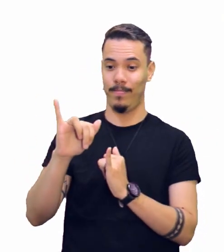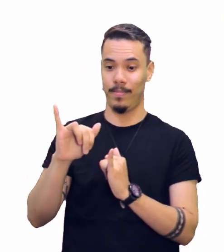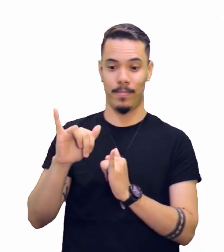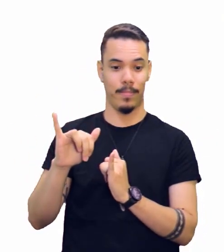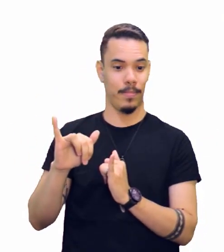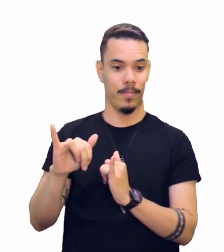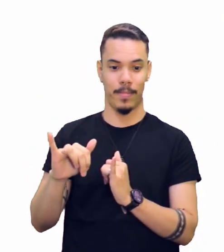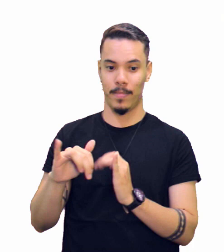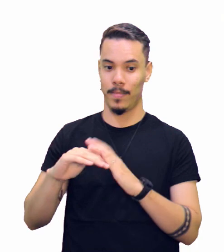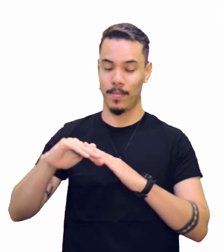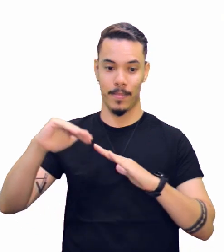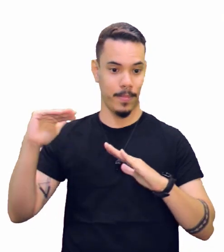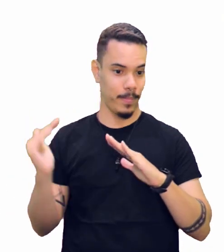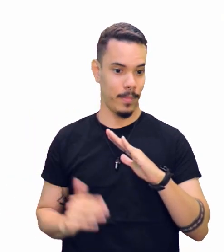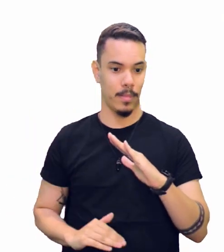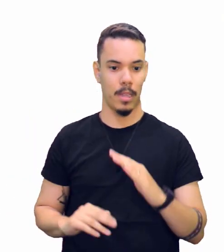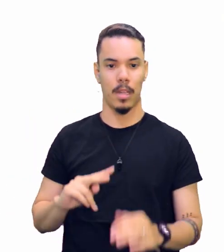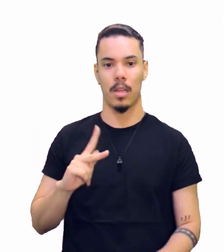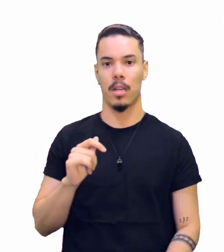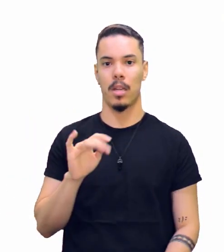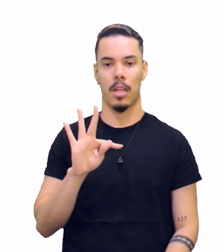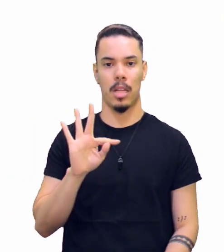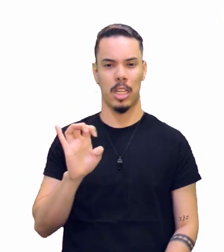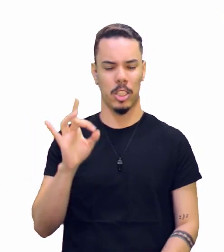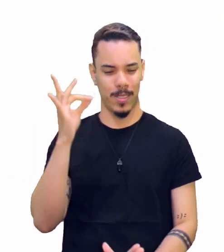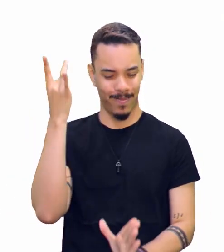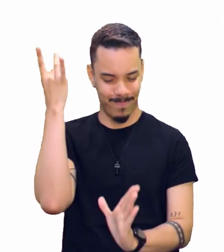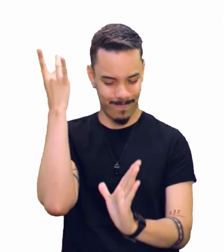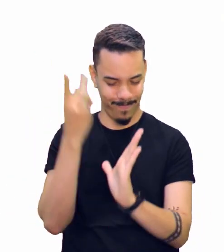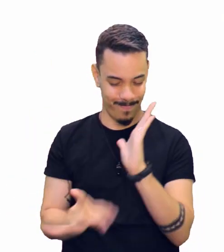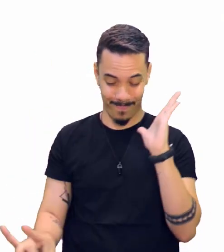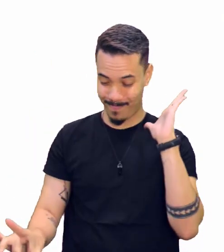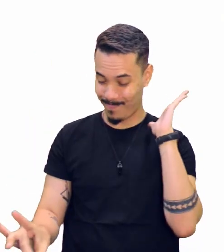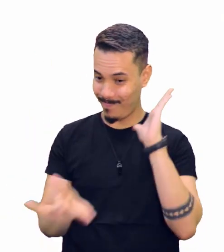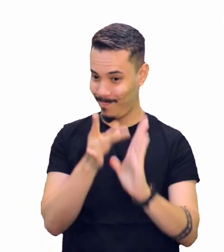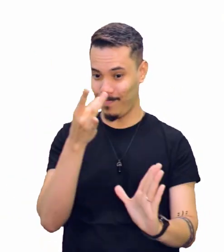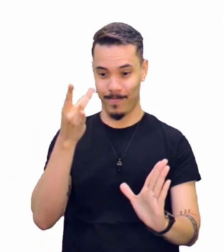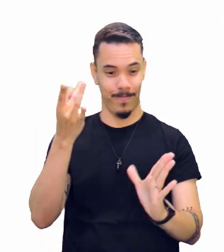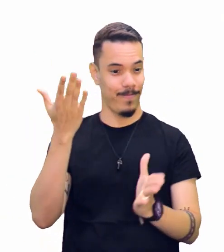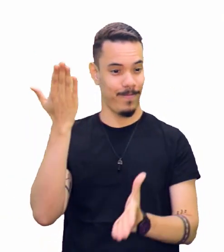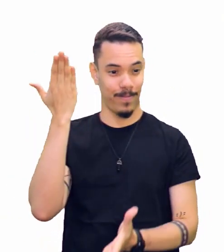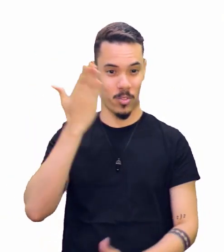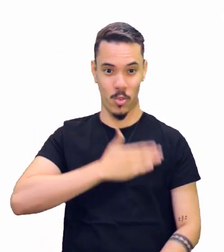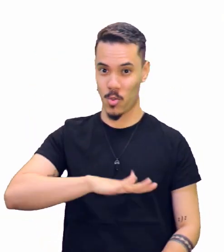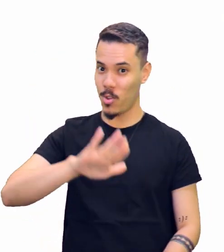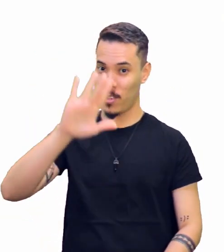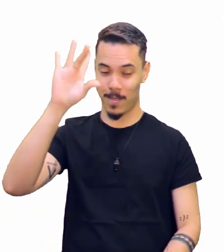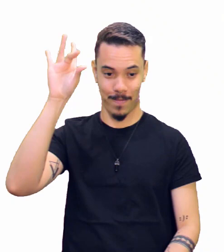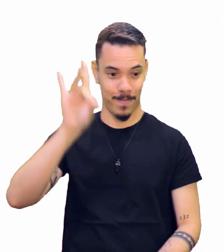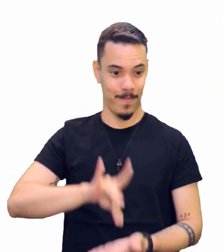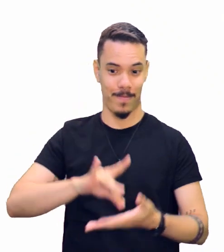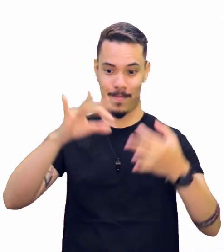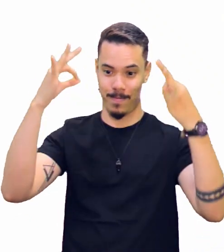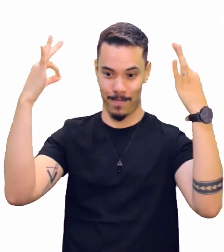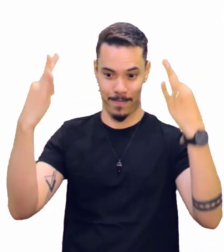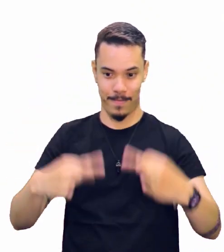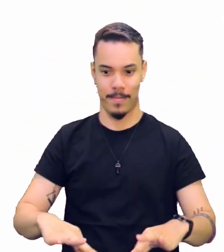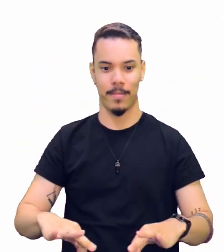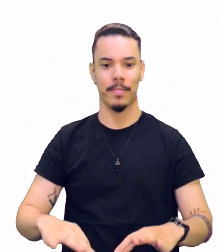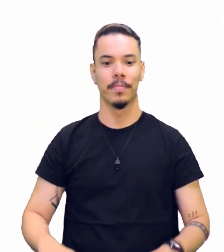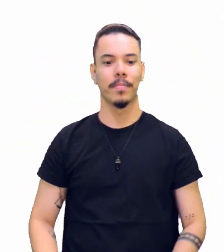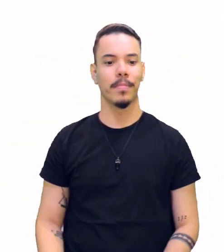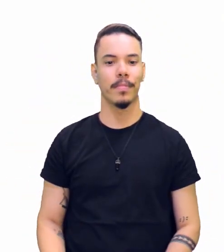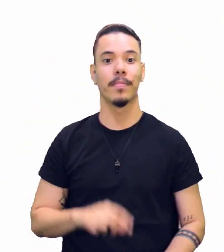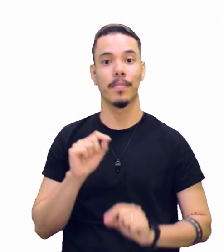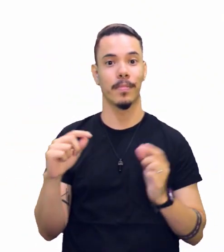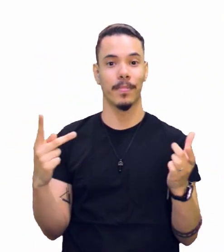abaixo de hate que é odiar mesmo que você não gosta de verdade e é isso E aí o que acontece com